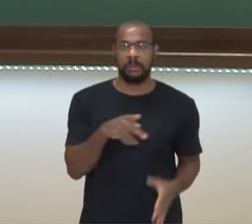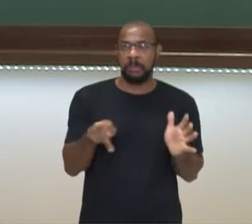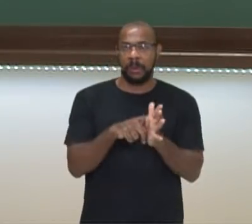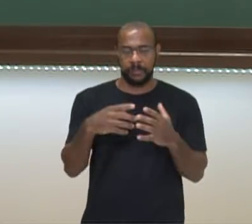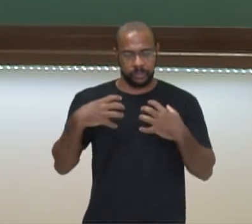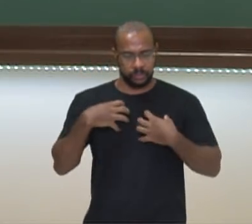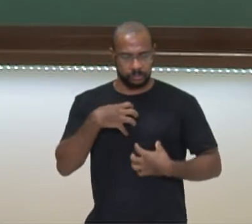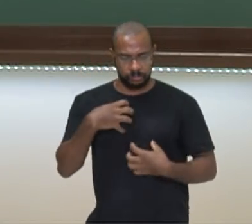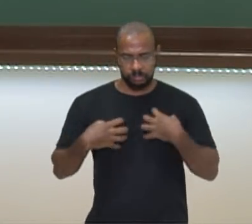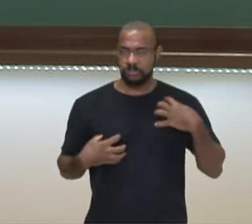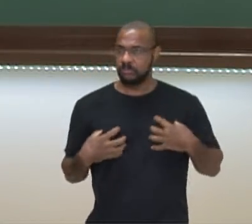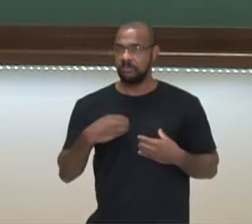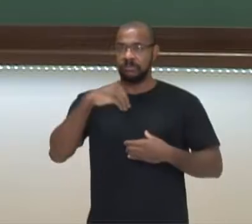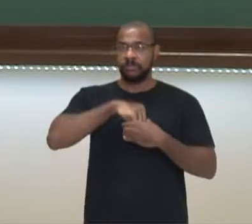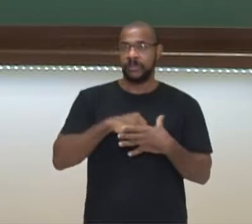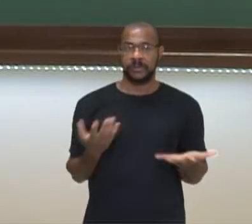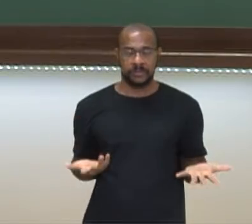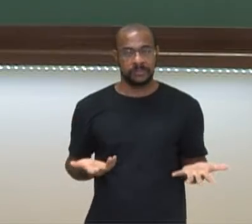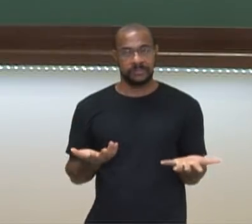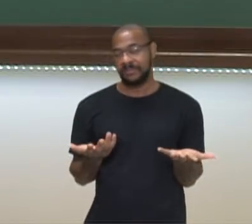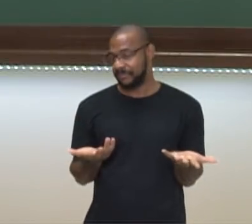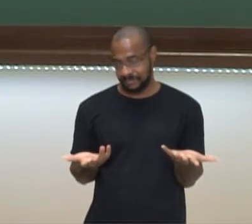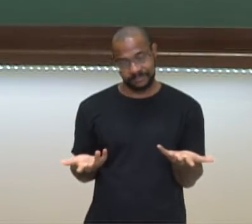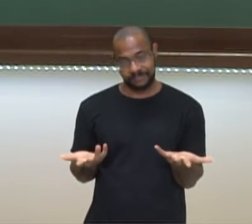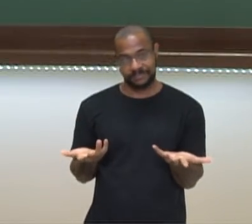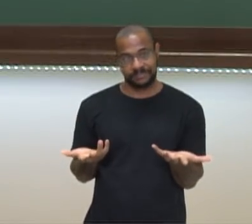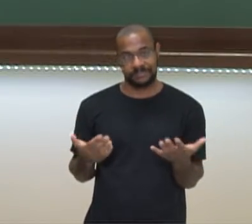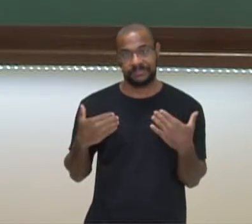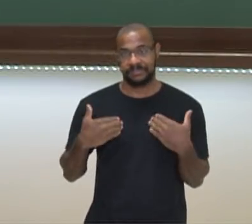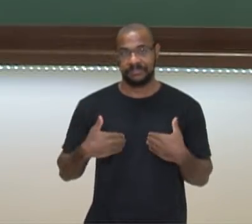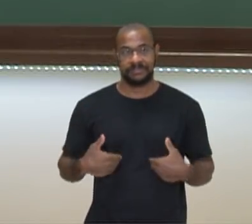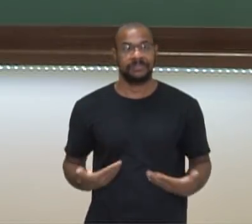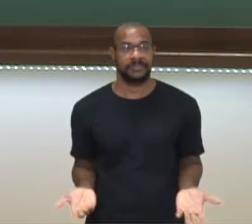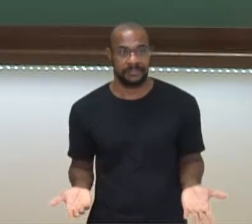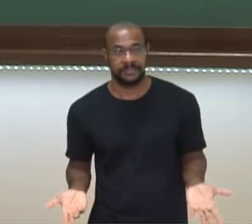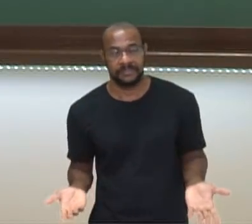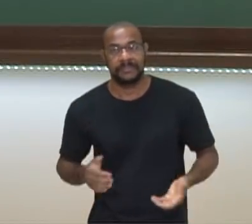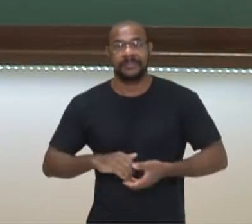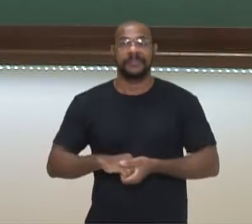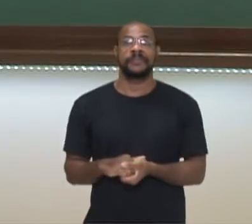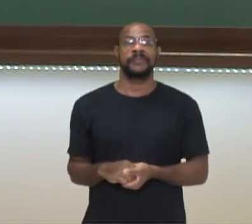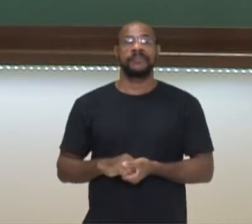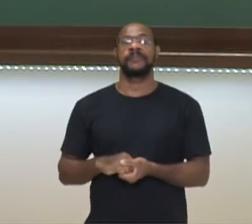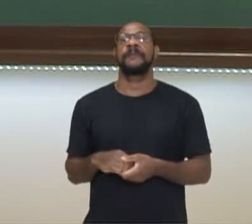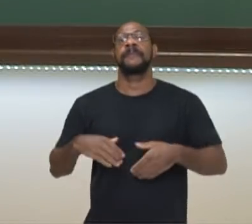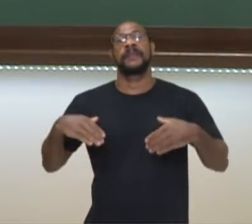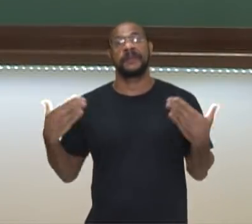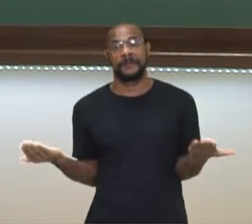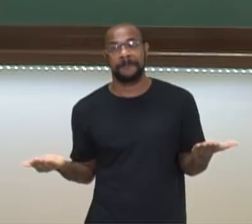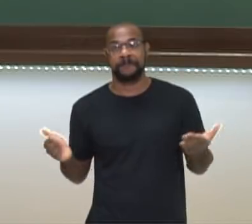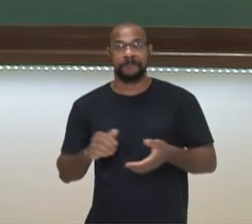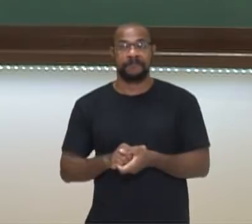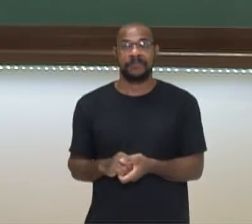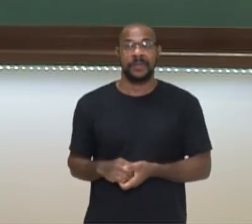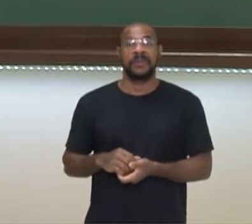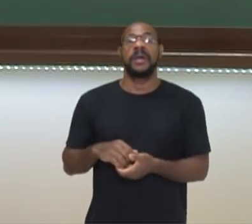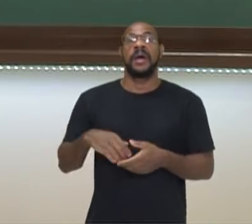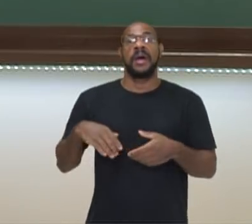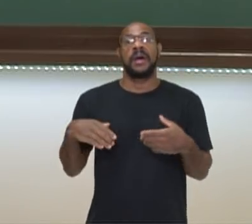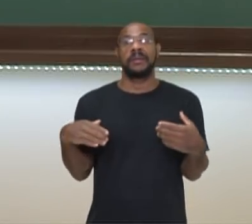corpo dos animais, dos seres vivos. Né? Nem todos, né? Porque os vegetais não, os minerais não, só os animais.